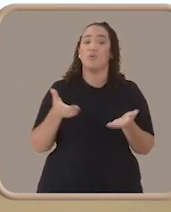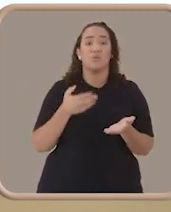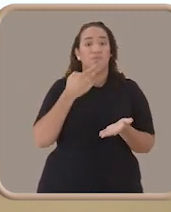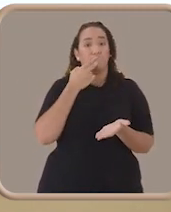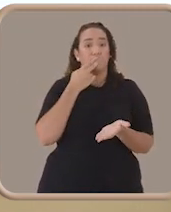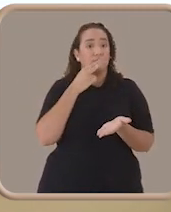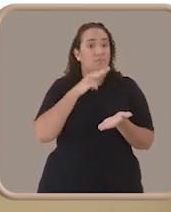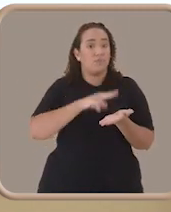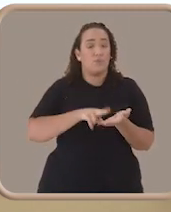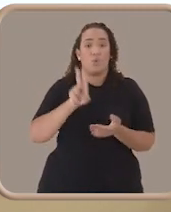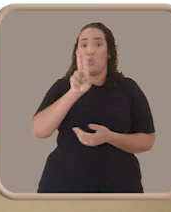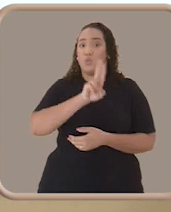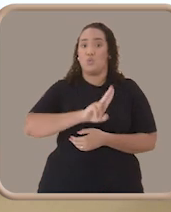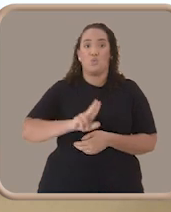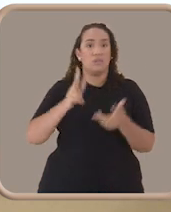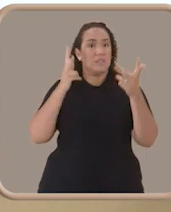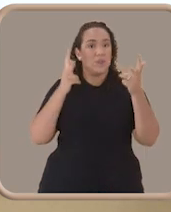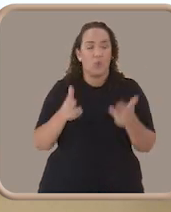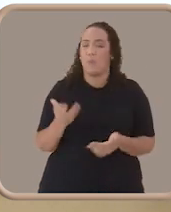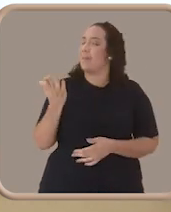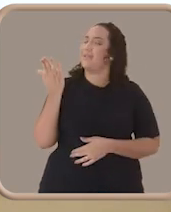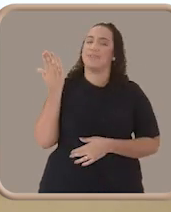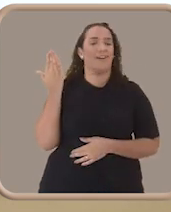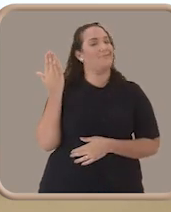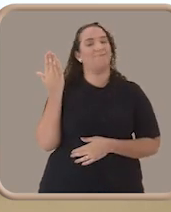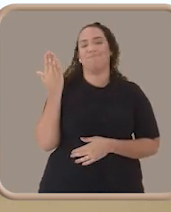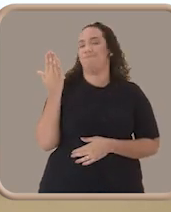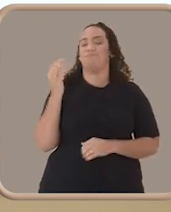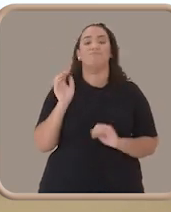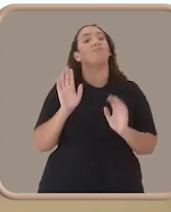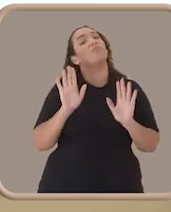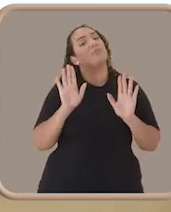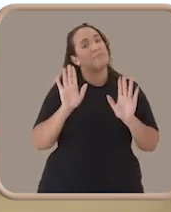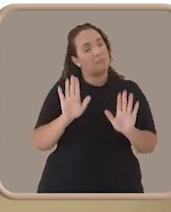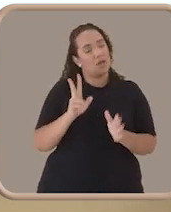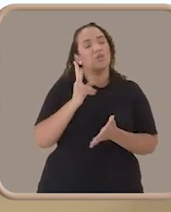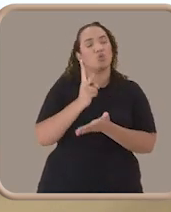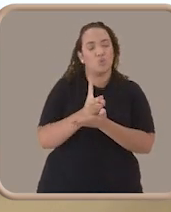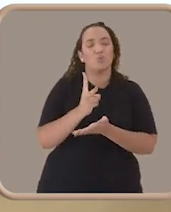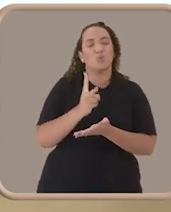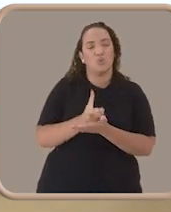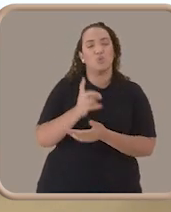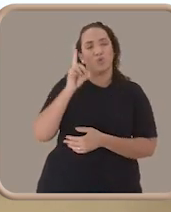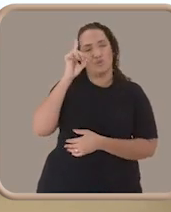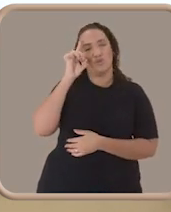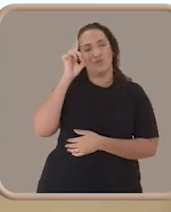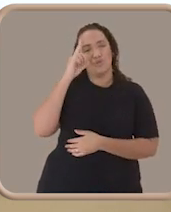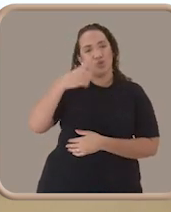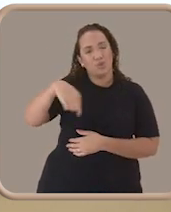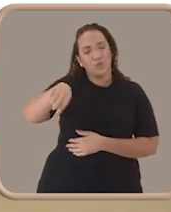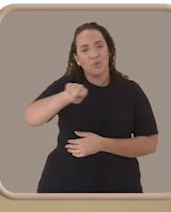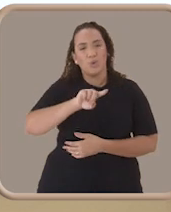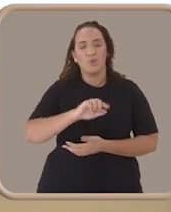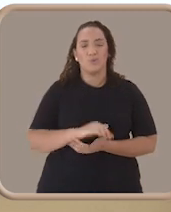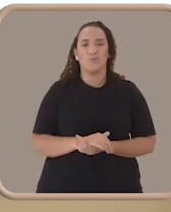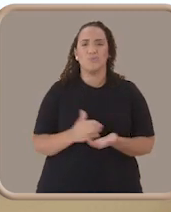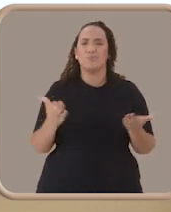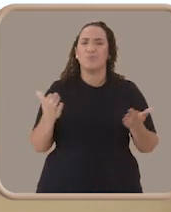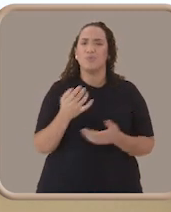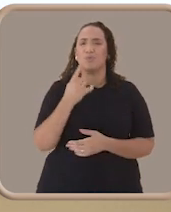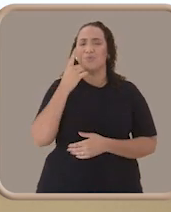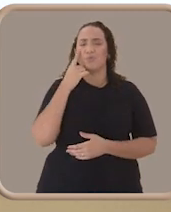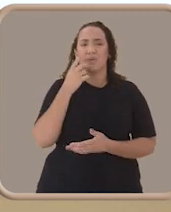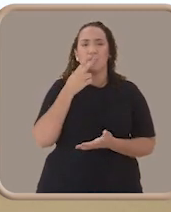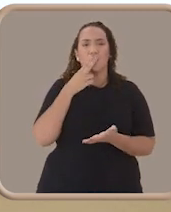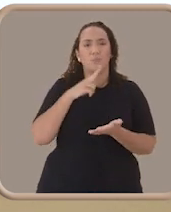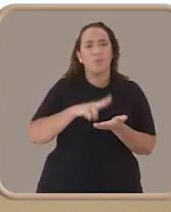são tão utilizadas como antigamente, mas ainda estão presentes nas nossas vidas. Que tal a gente ler uma carta